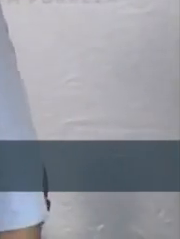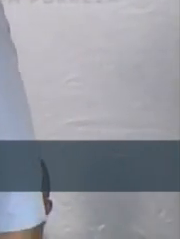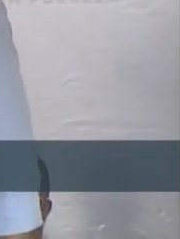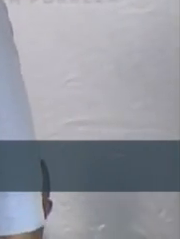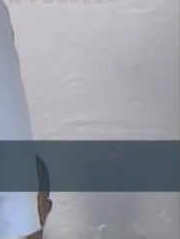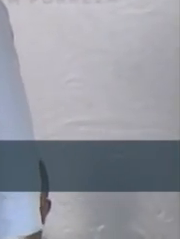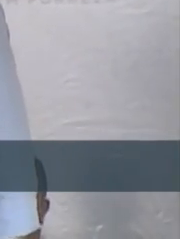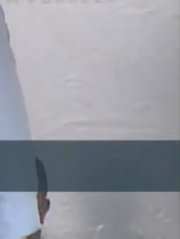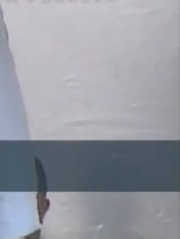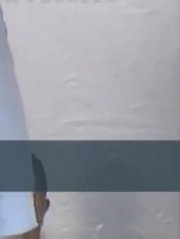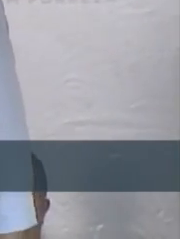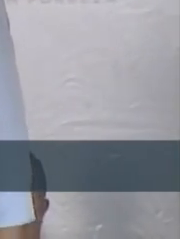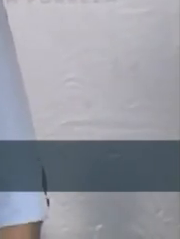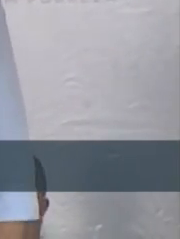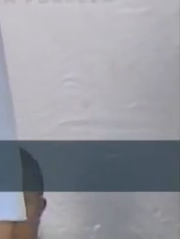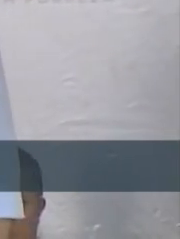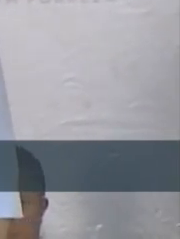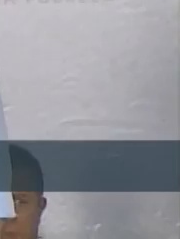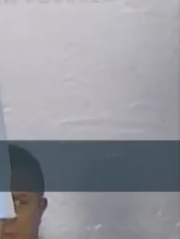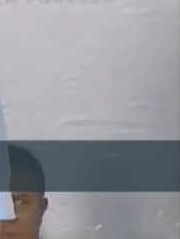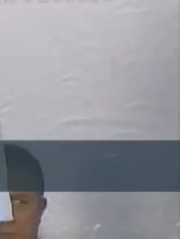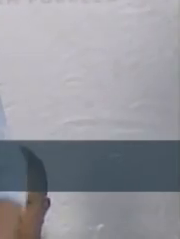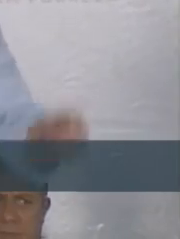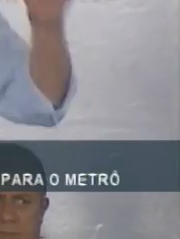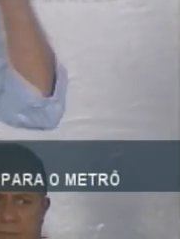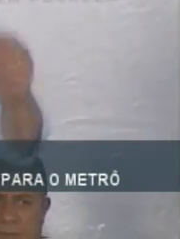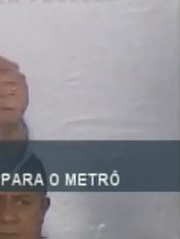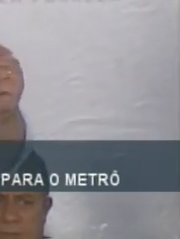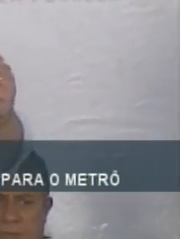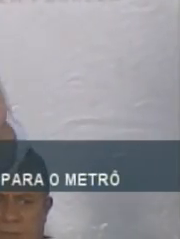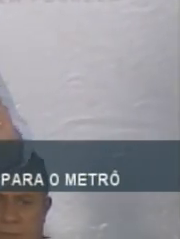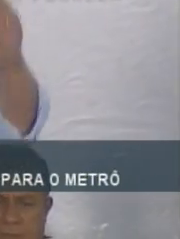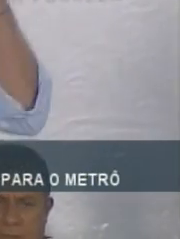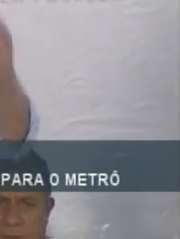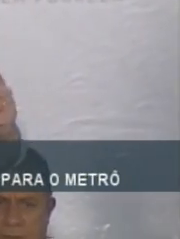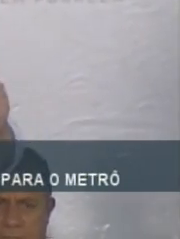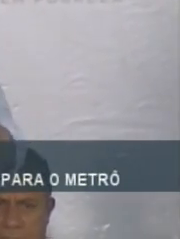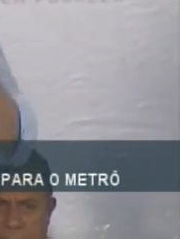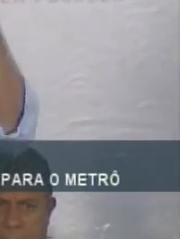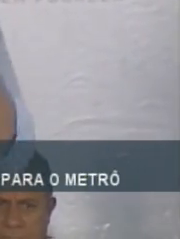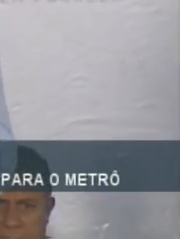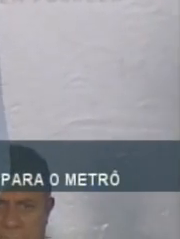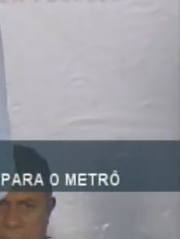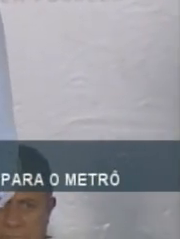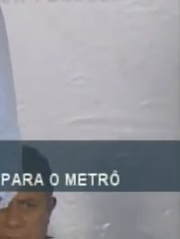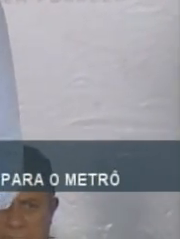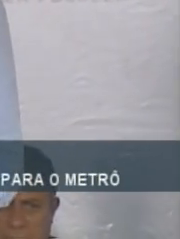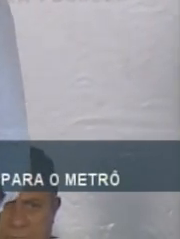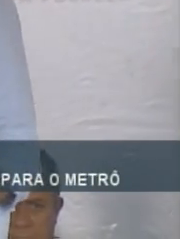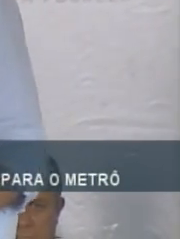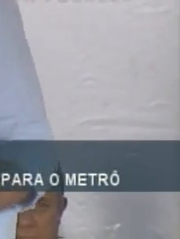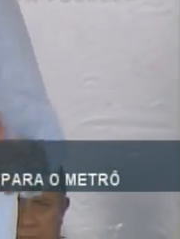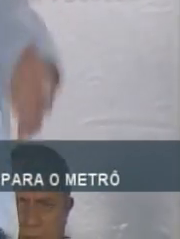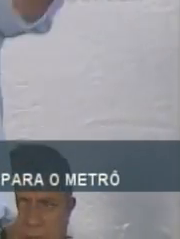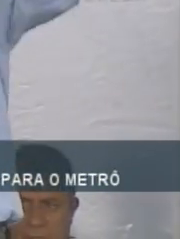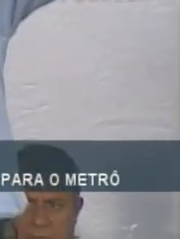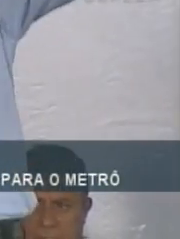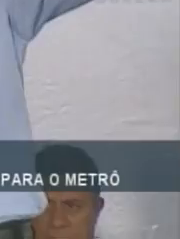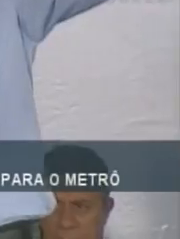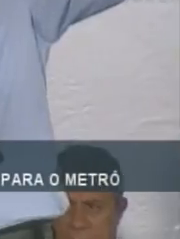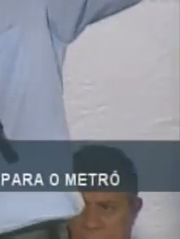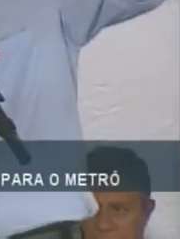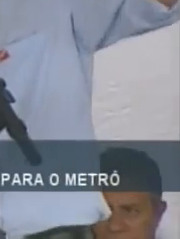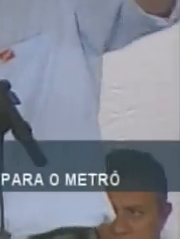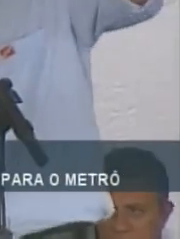coletivo do Brasil. Essa é a nossa meta, trazer para cá sempre o que há de melhor no Brasil. Um